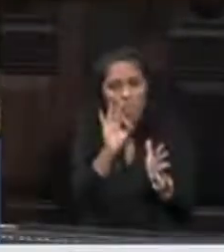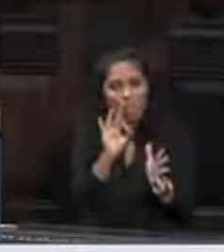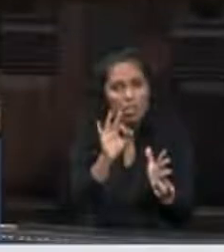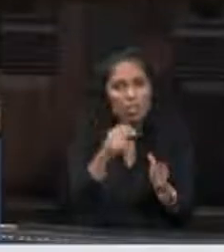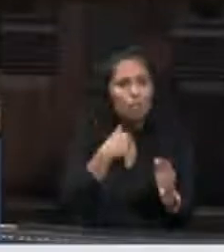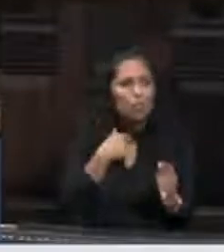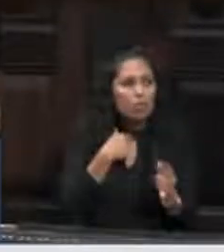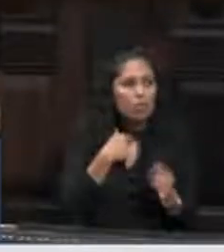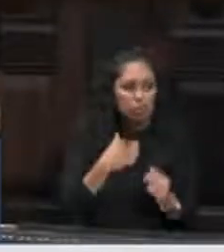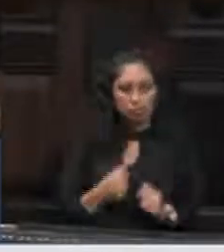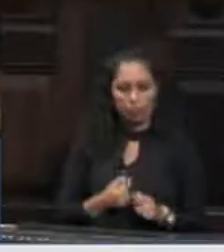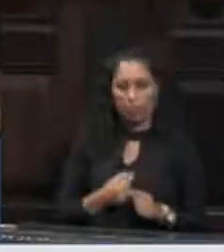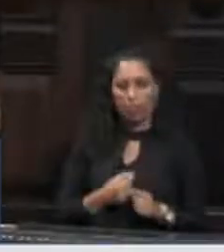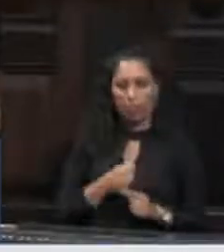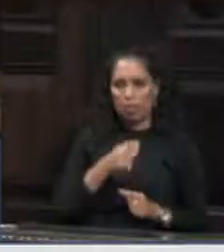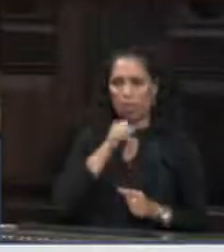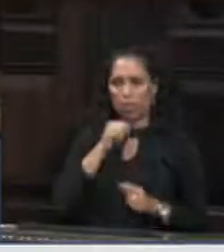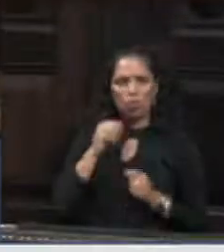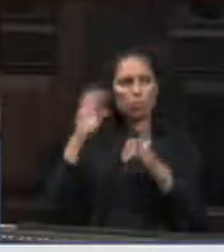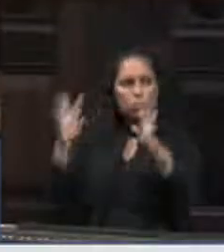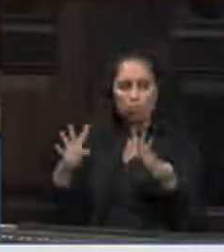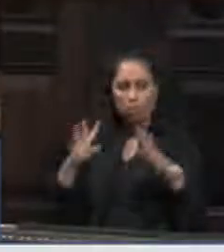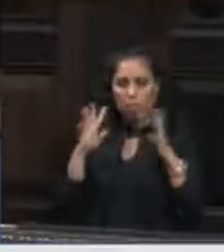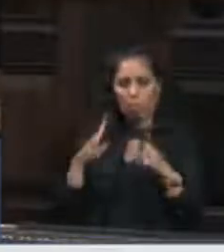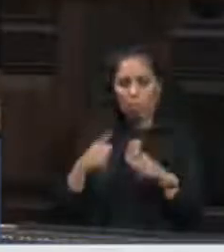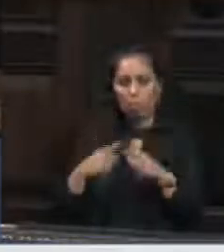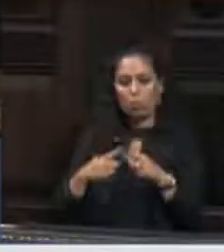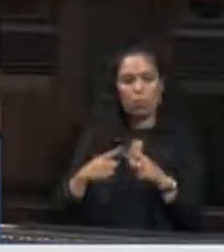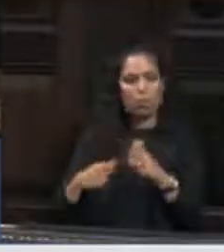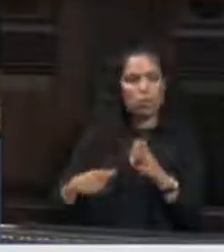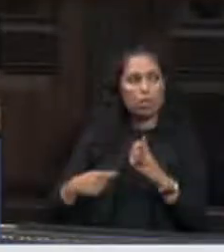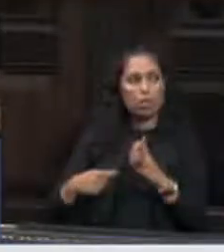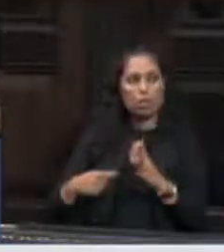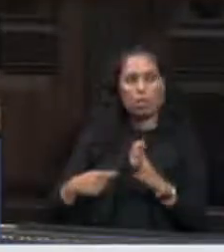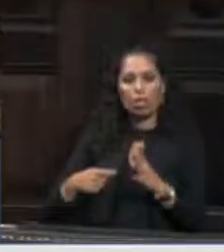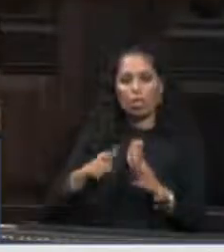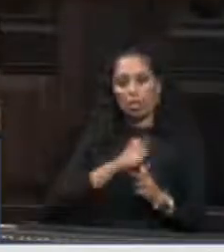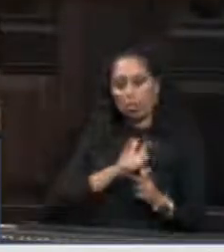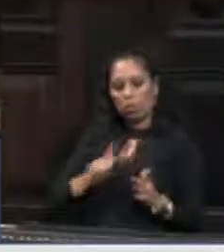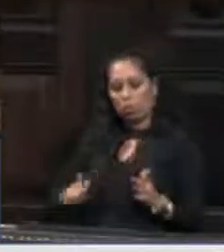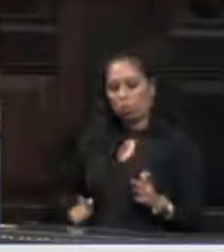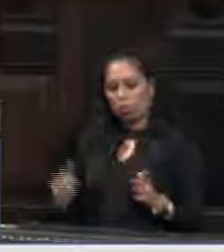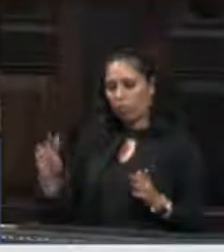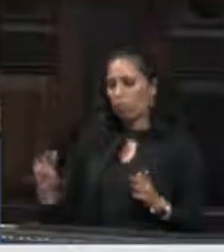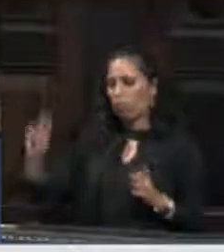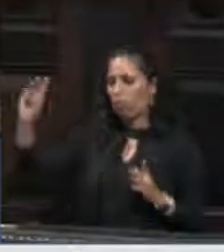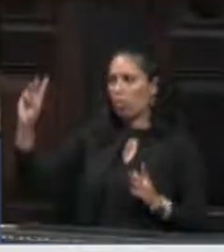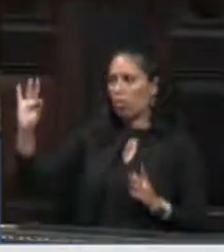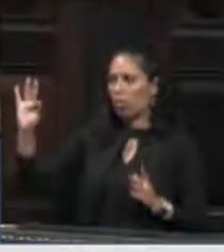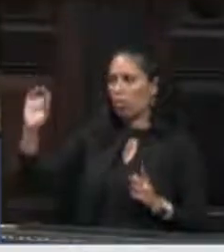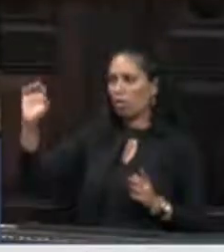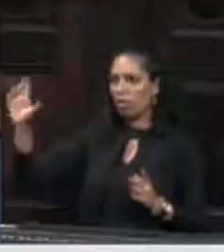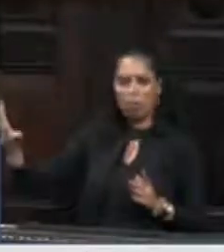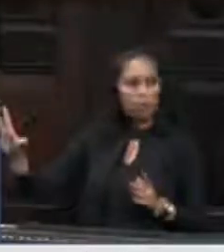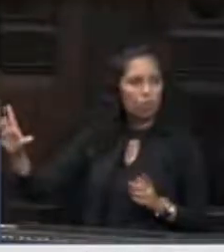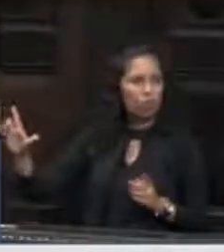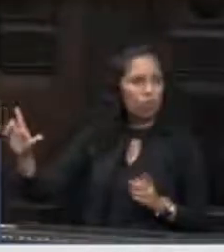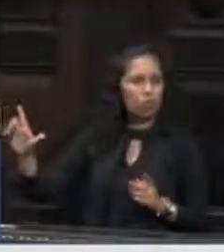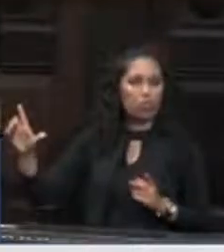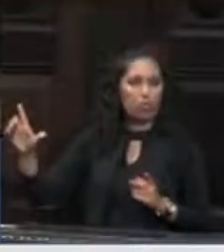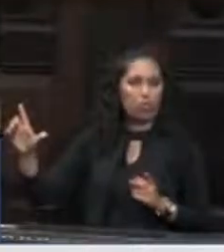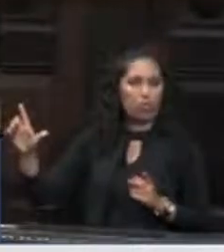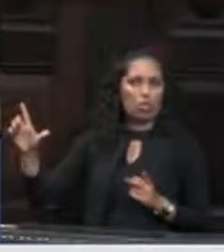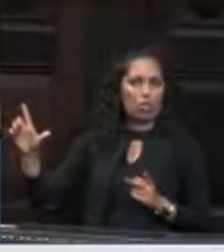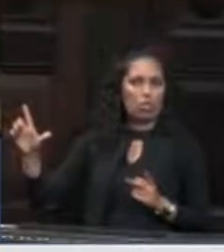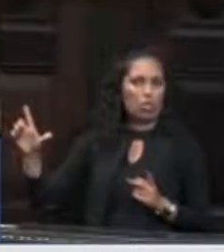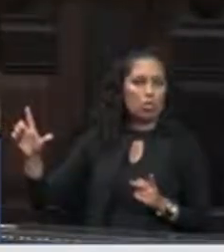sobretudo porque não é a primeira vez, é que o governador começa a praticar, e eu espero que isso seja interrompido, falava agora há pouco com o líder